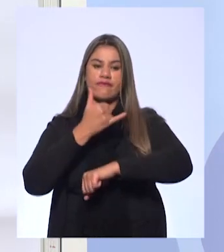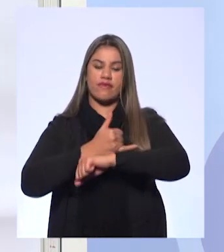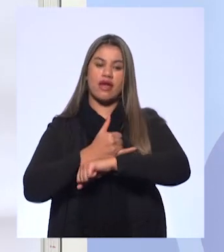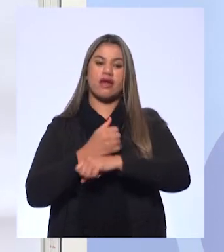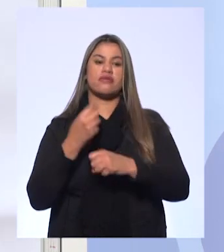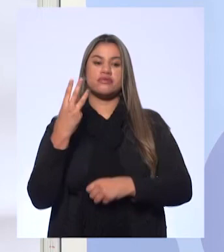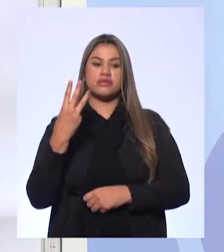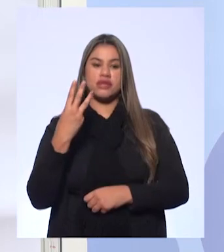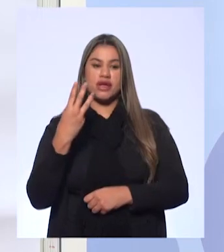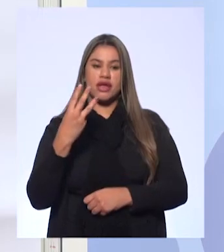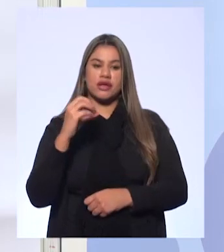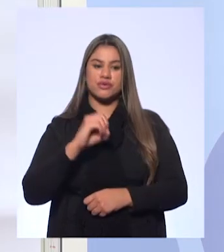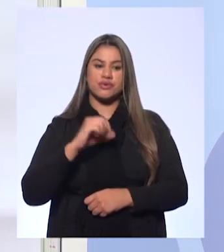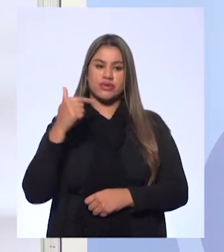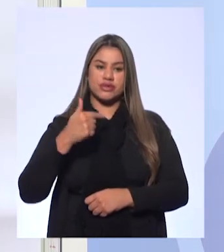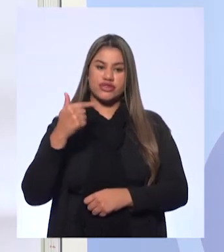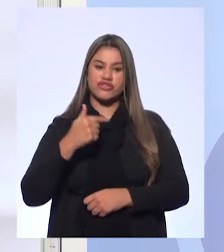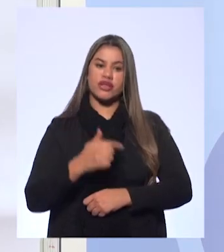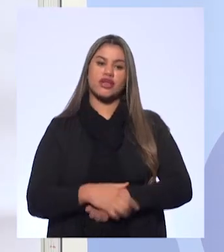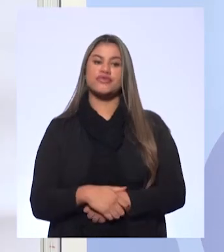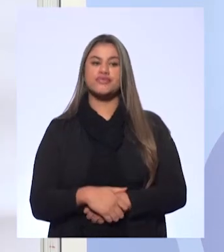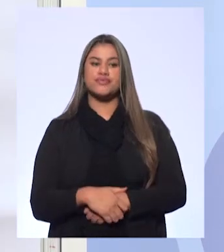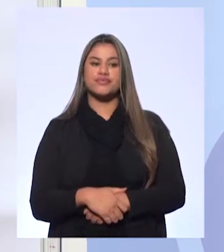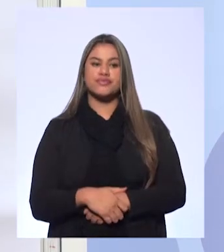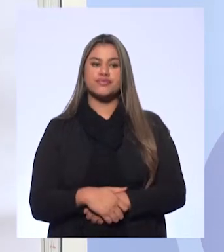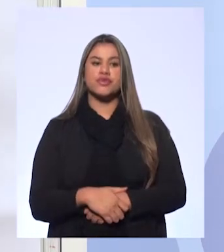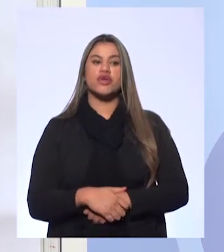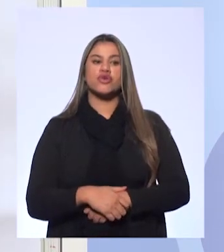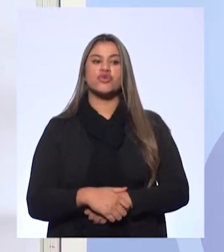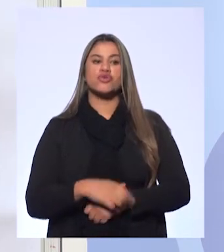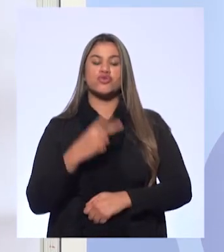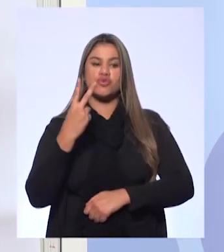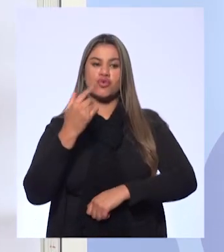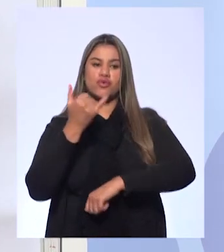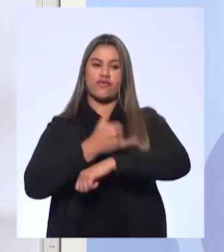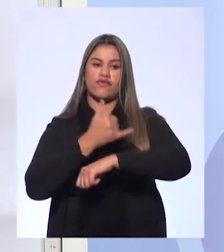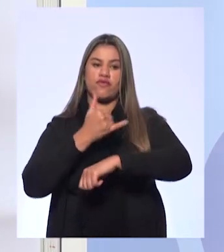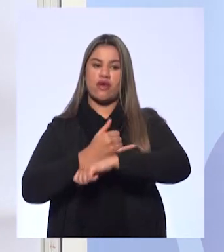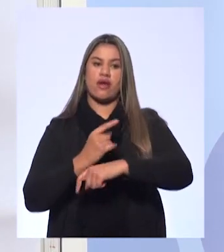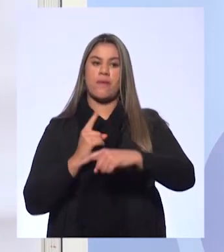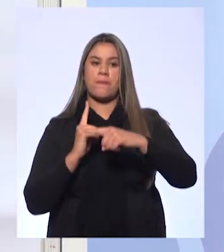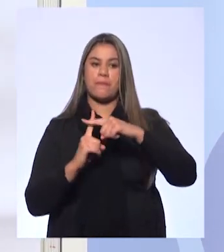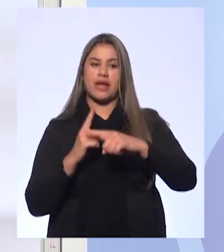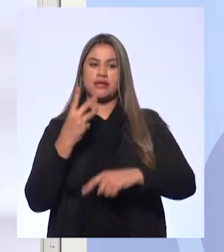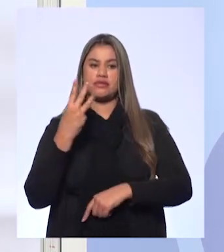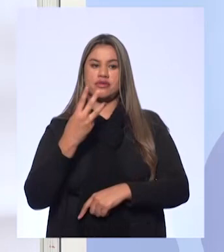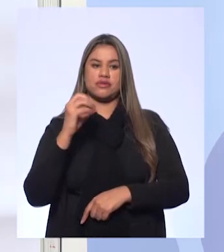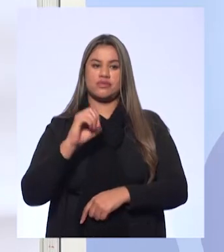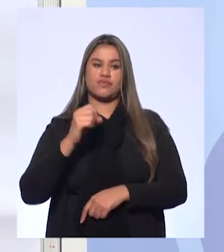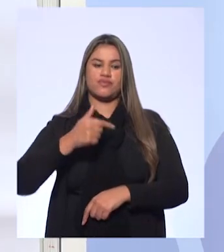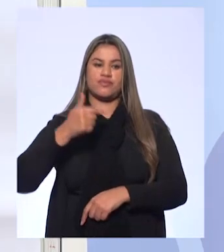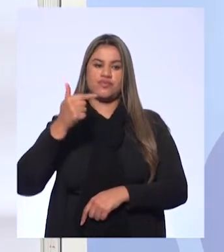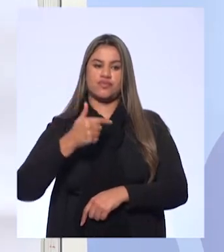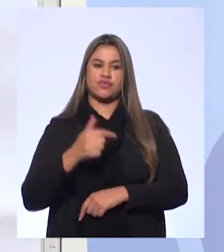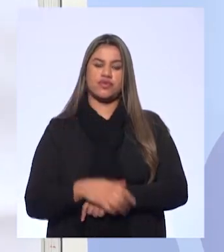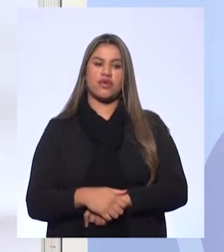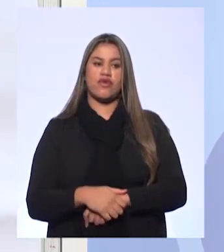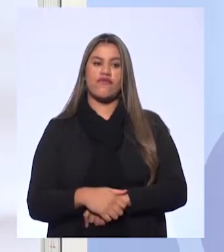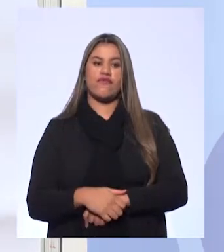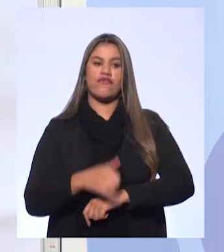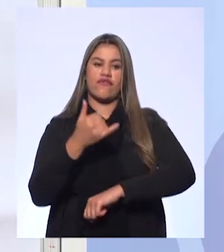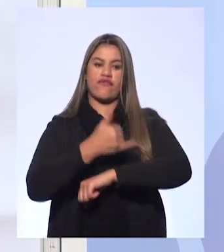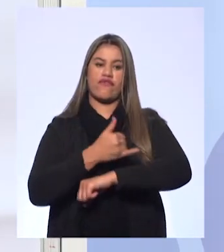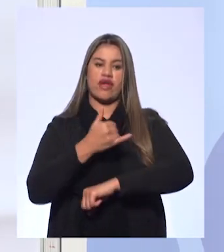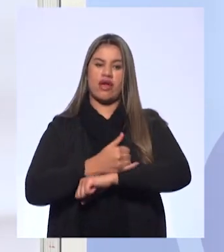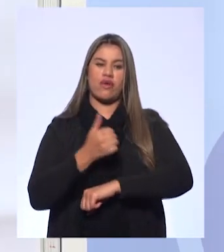calcular. 2 ferro mais 3 oxigênio. Ferro pesa quanto?